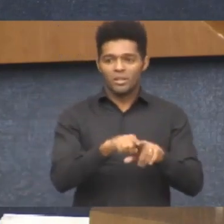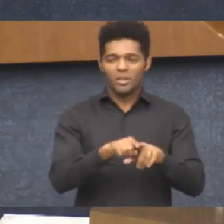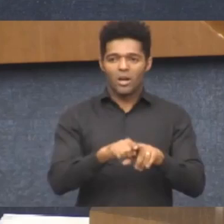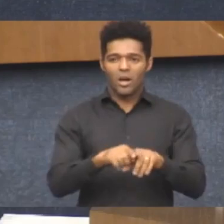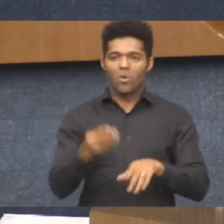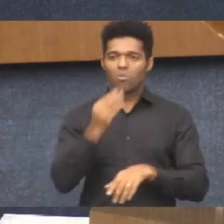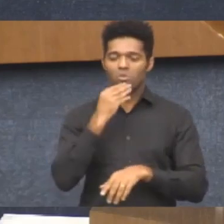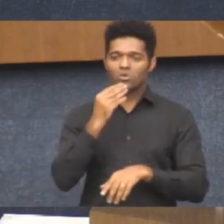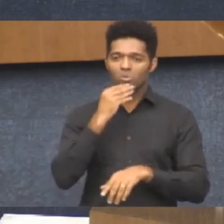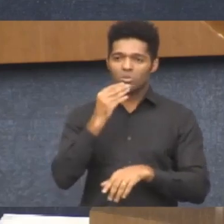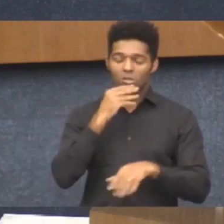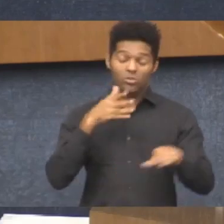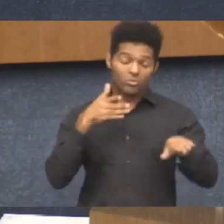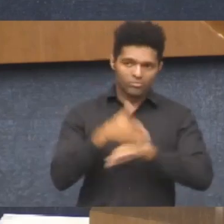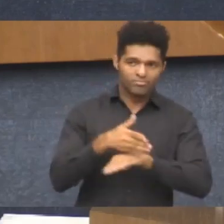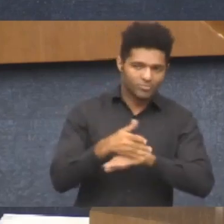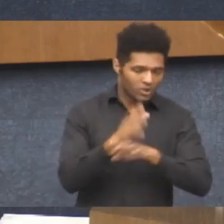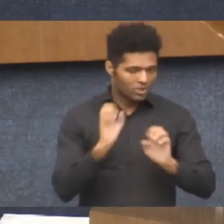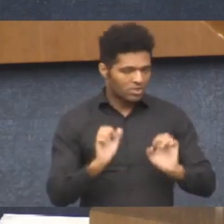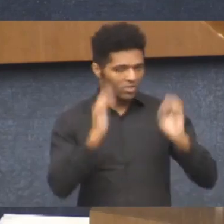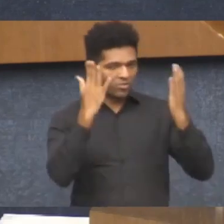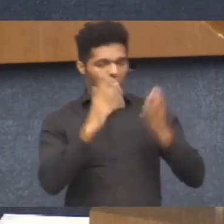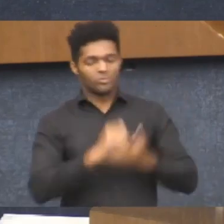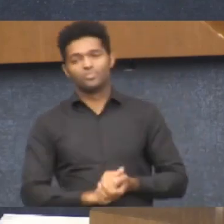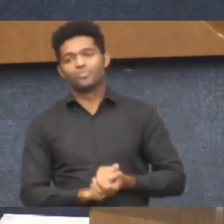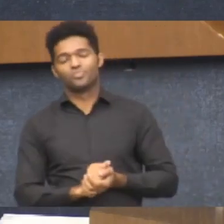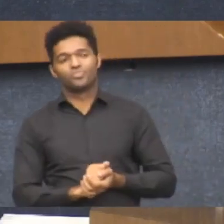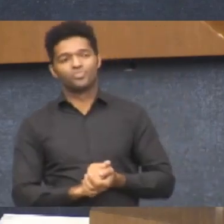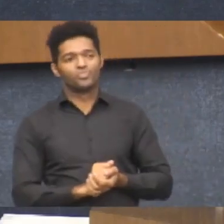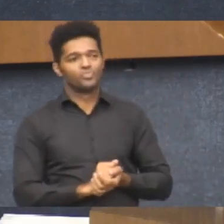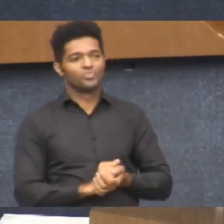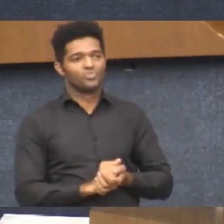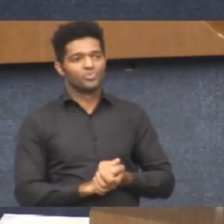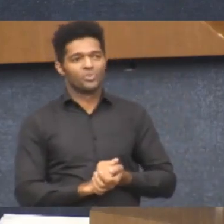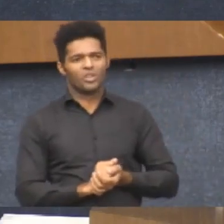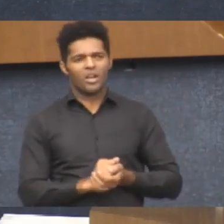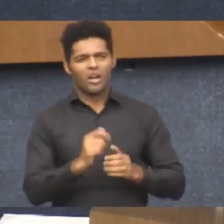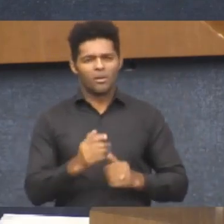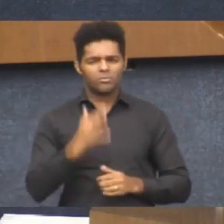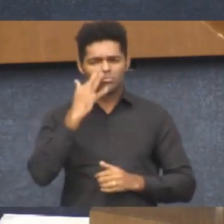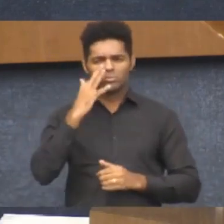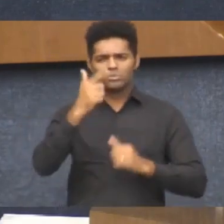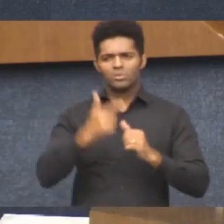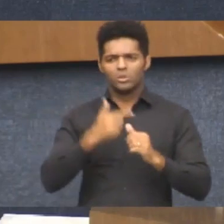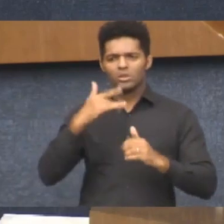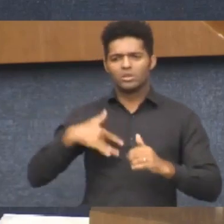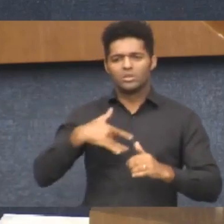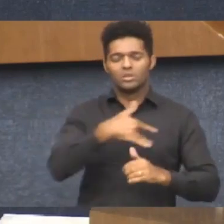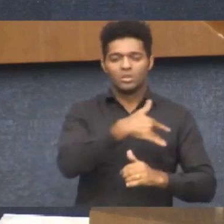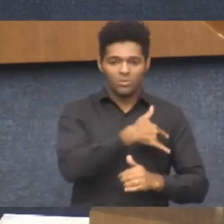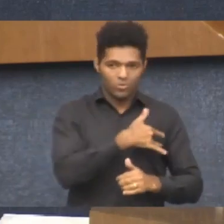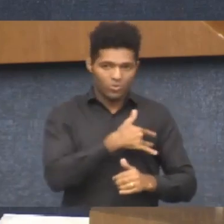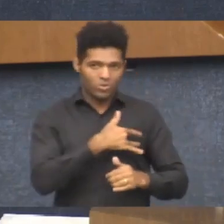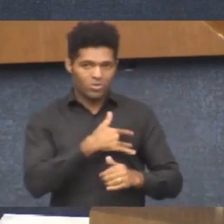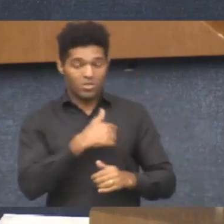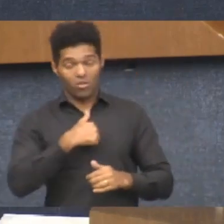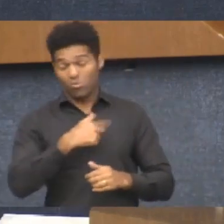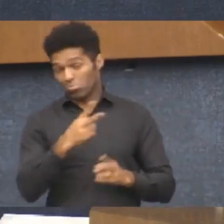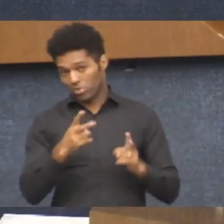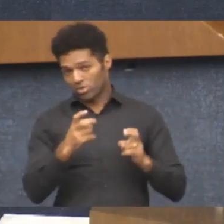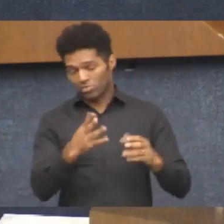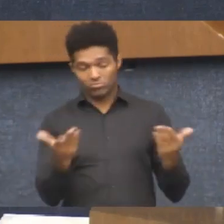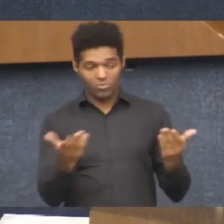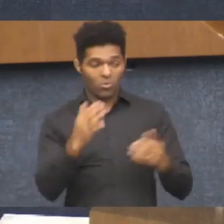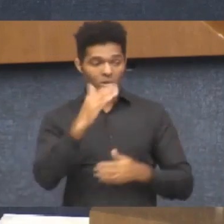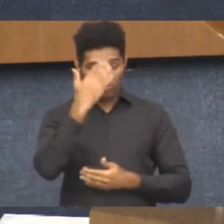porque nem sempre estamos, né? Que a atenção primária à saúde, pelo menos eu percebo